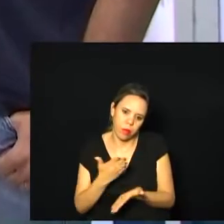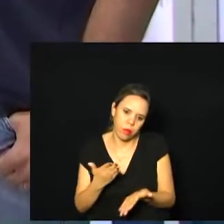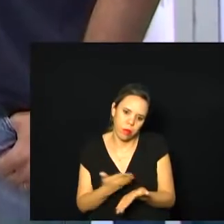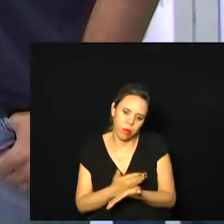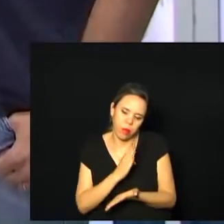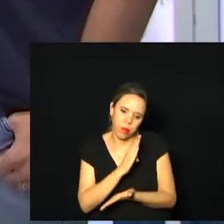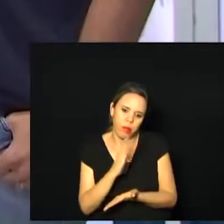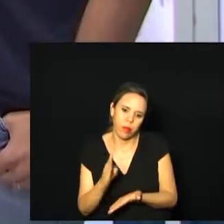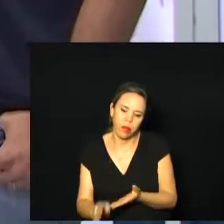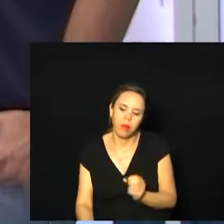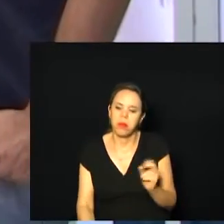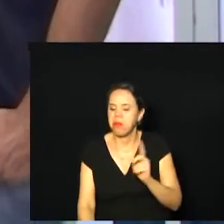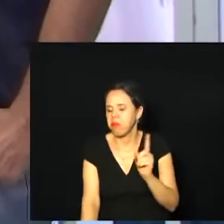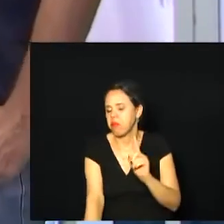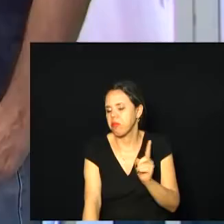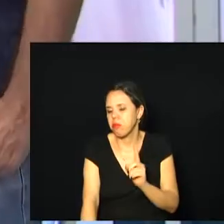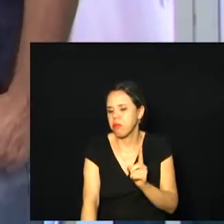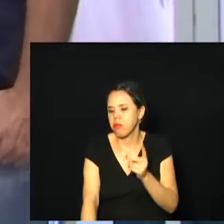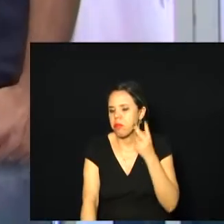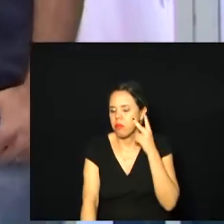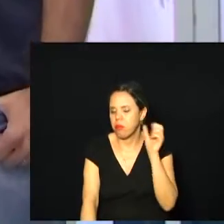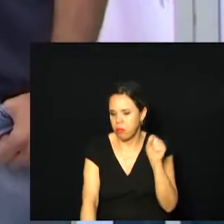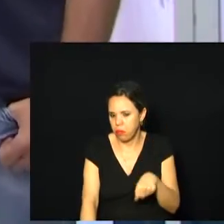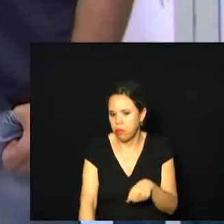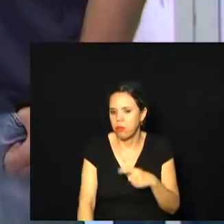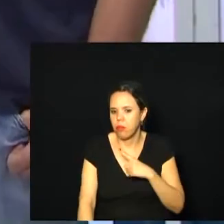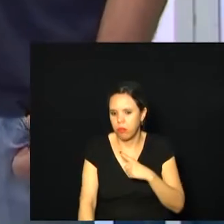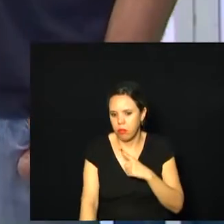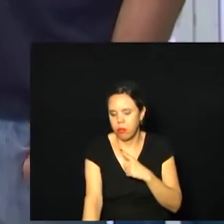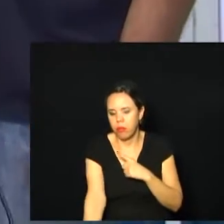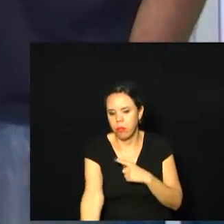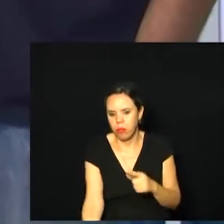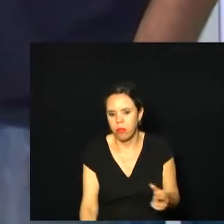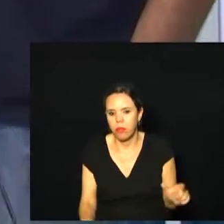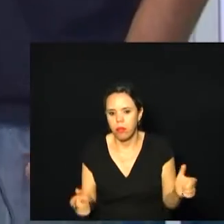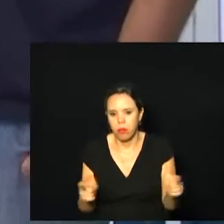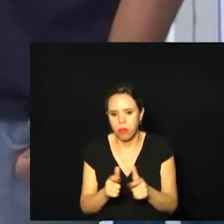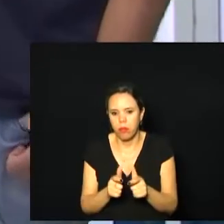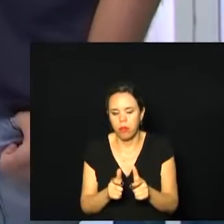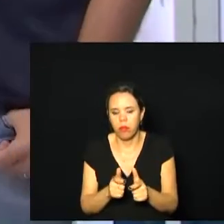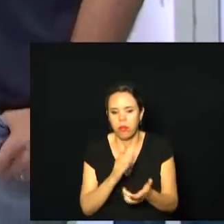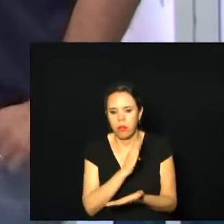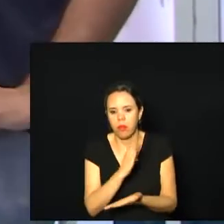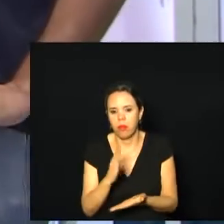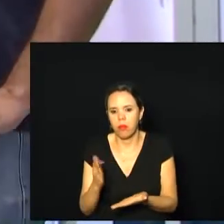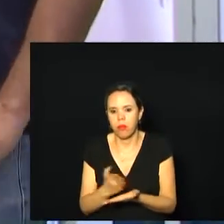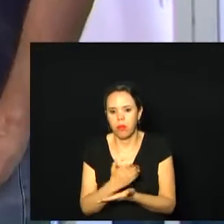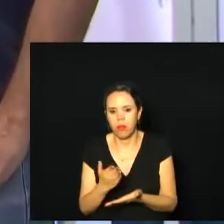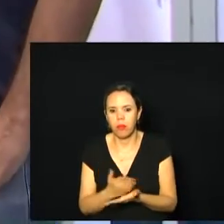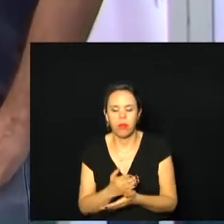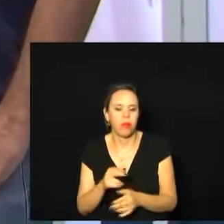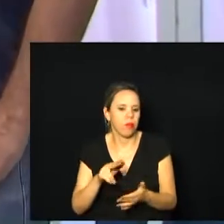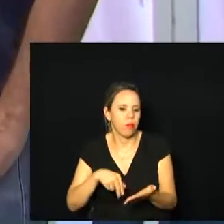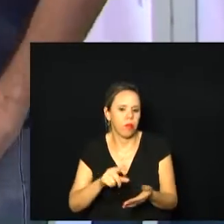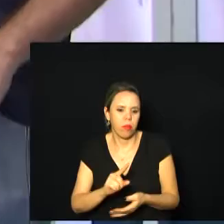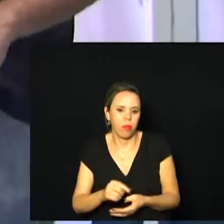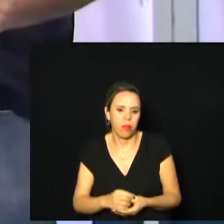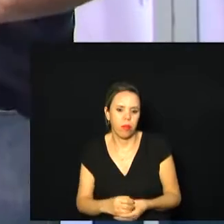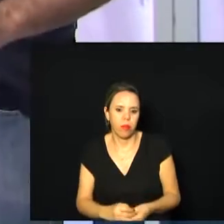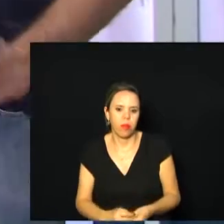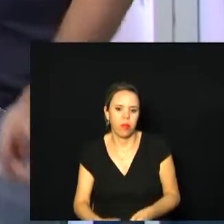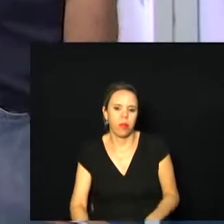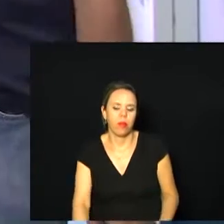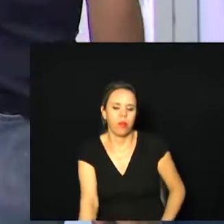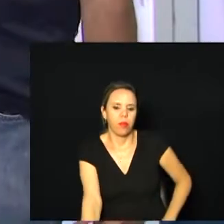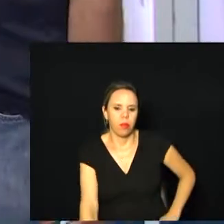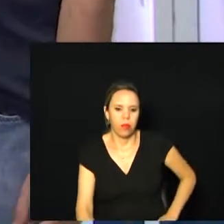por biblioteca ou não, João? Sim, nós tivemos uma queda no uso de bibliotecas, não na leitura, né, mas